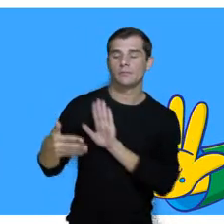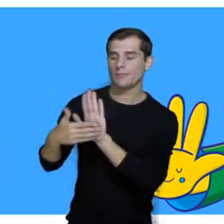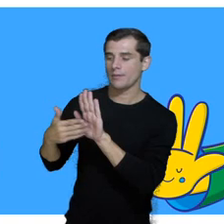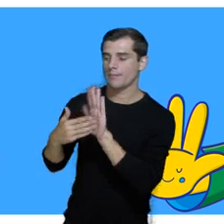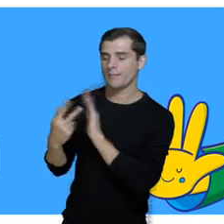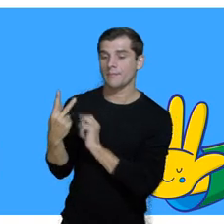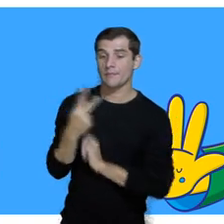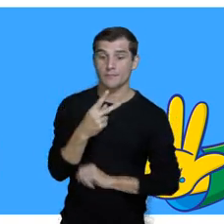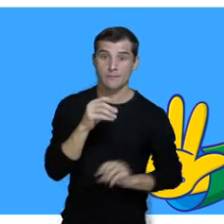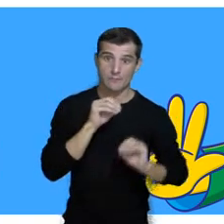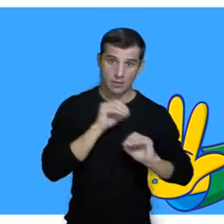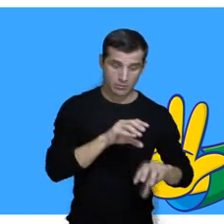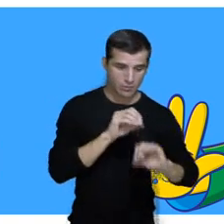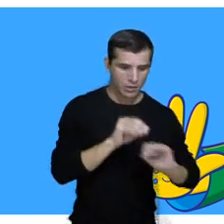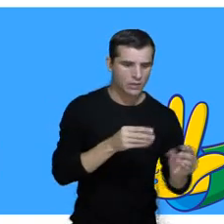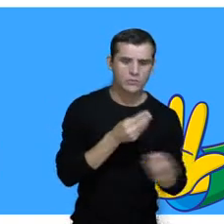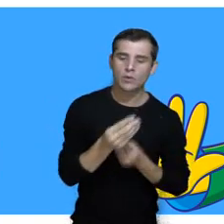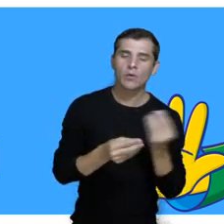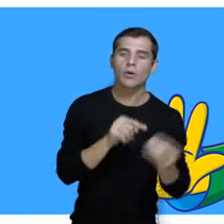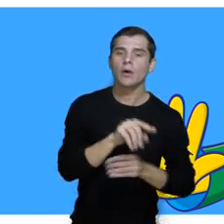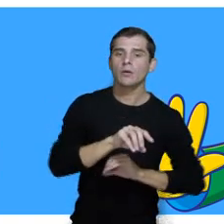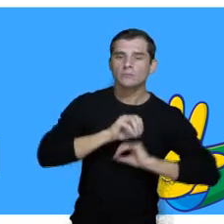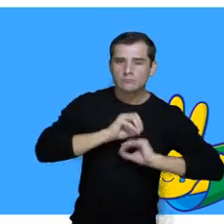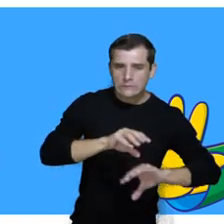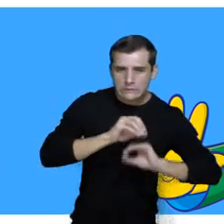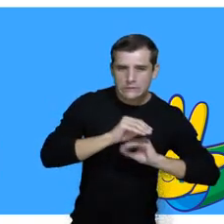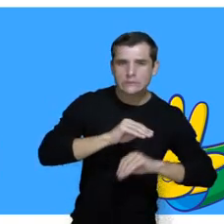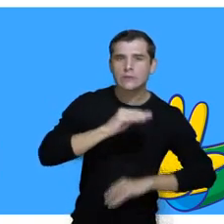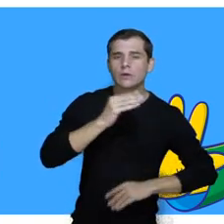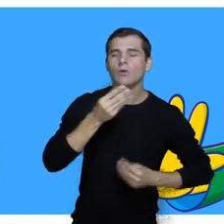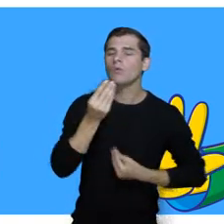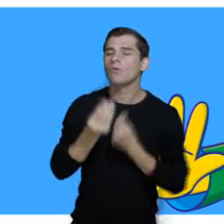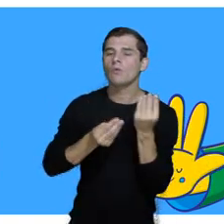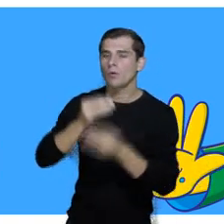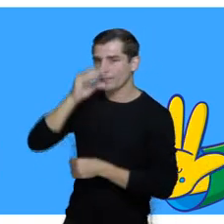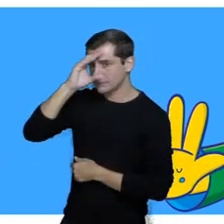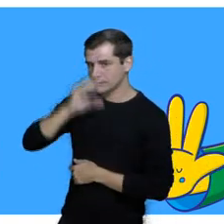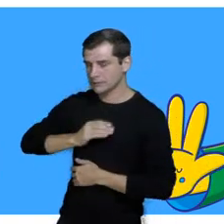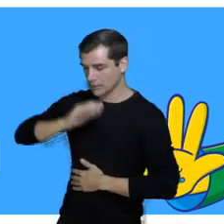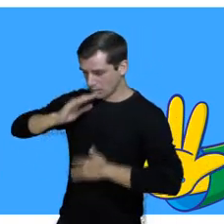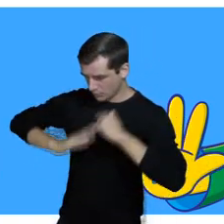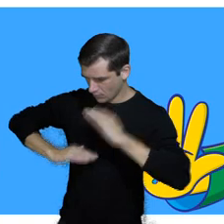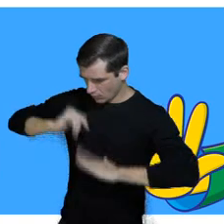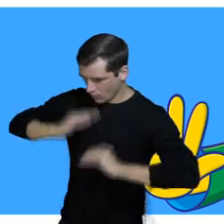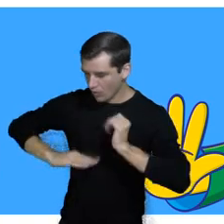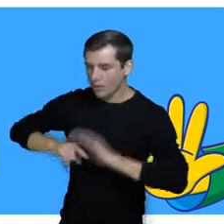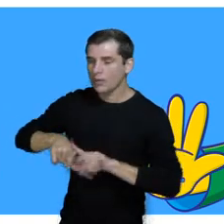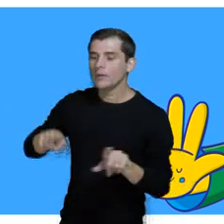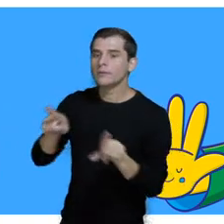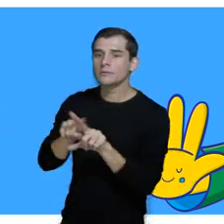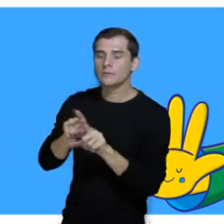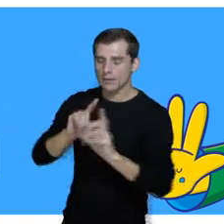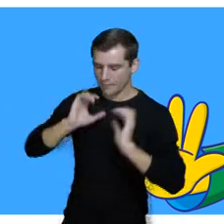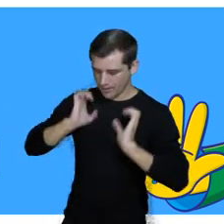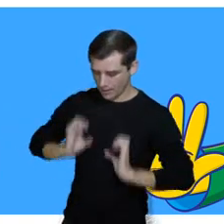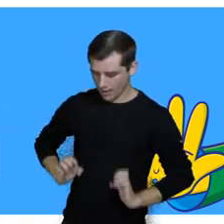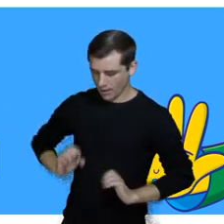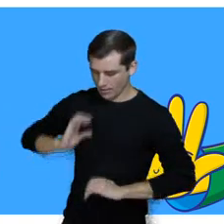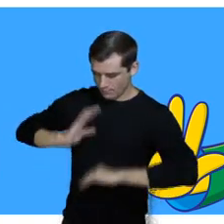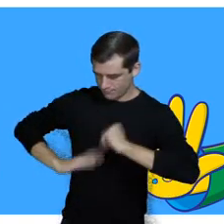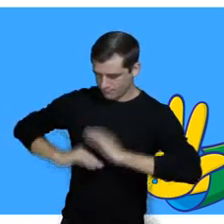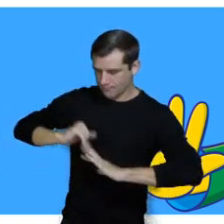e como que ela se dá a questão a construção da Cidadania a construção da ética e da da